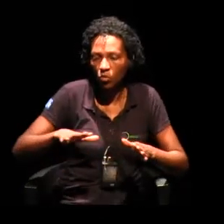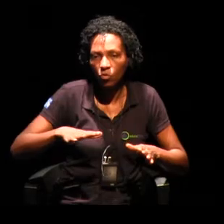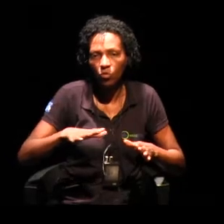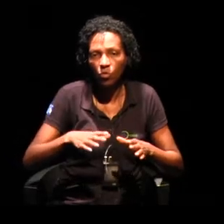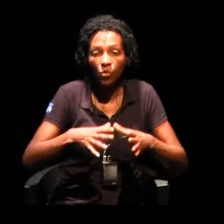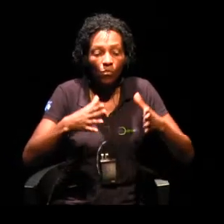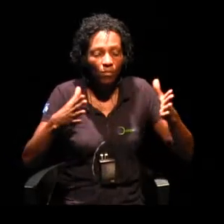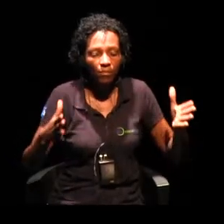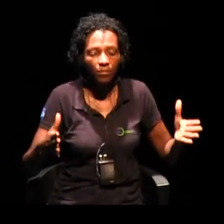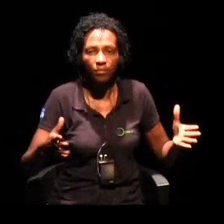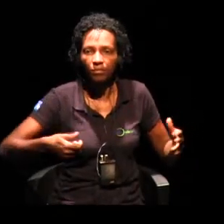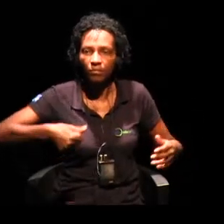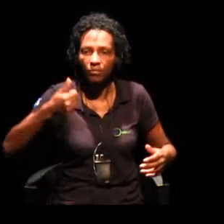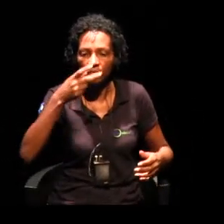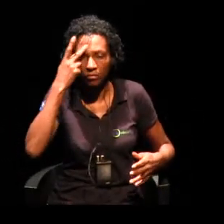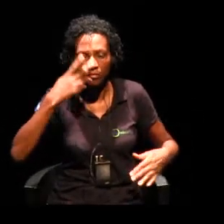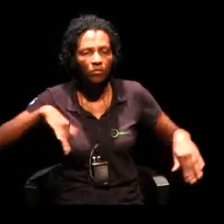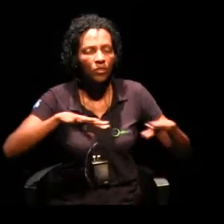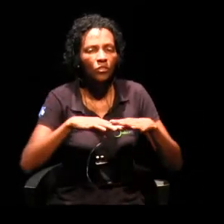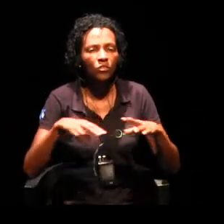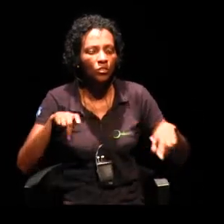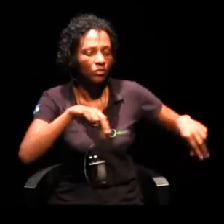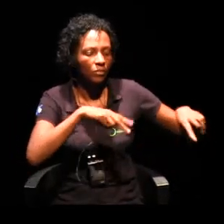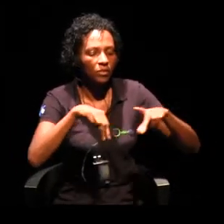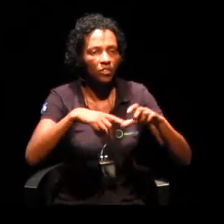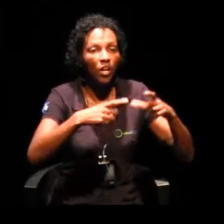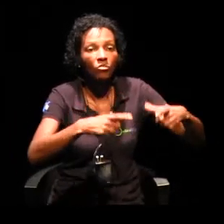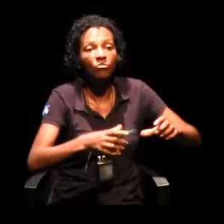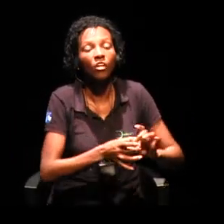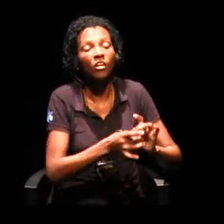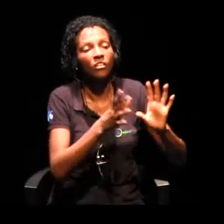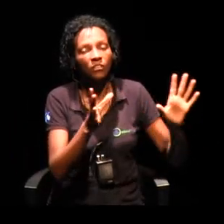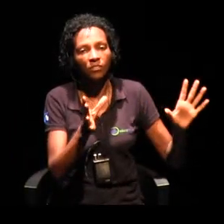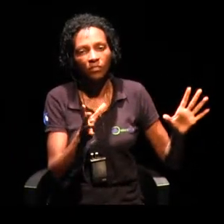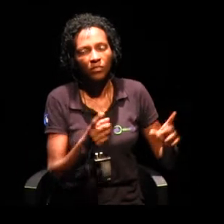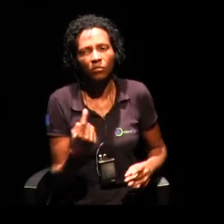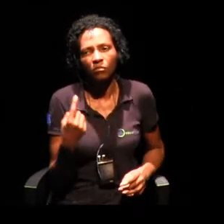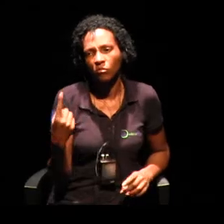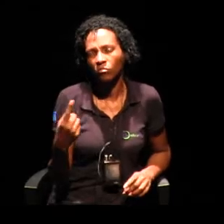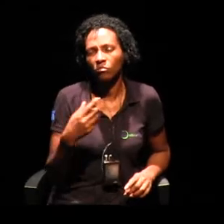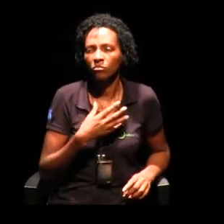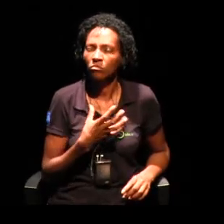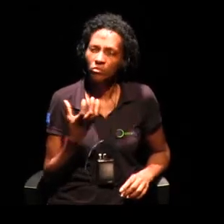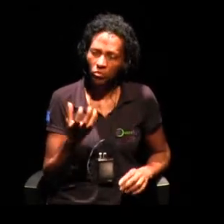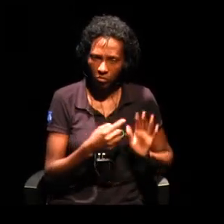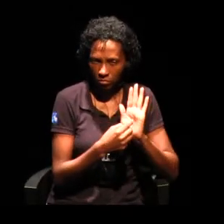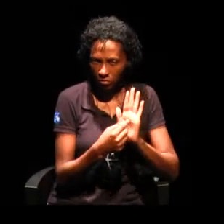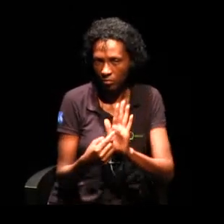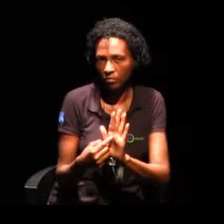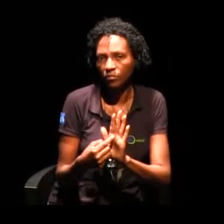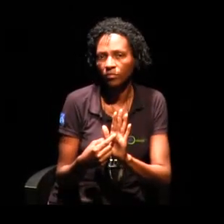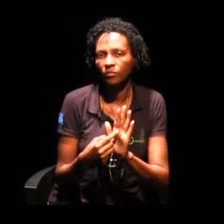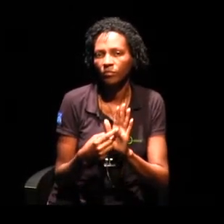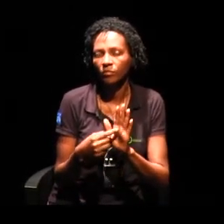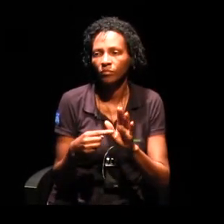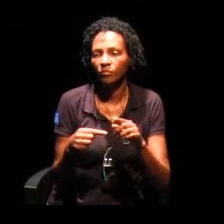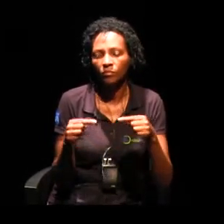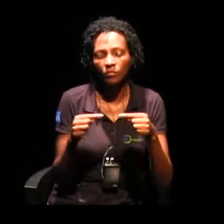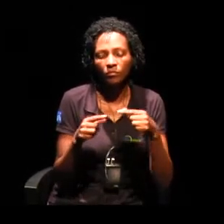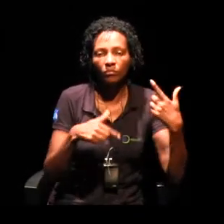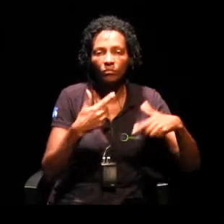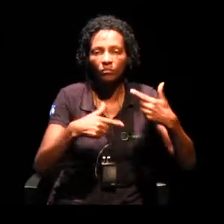acabou proporcionando mais espaço para as pessoas poderem desfrutar de uma área livre. Uma das coisas que eu gostaria